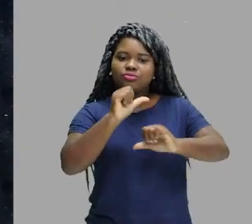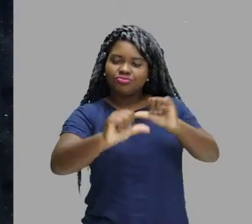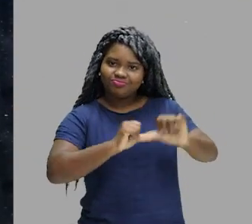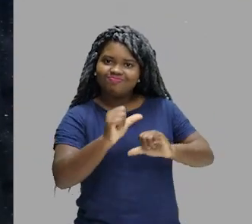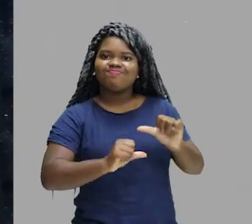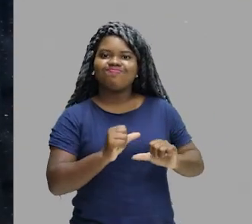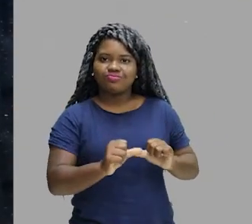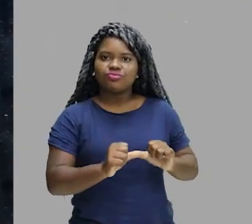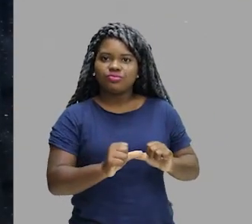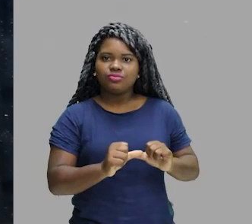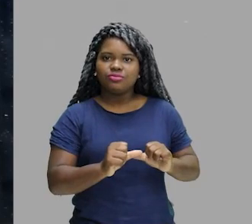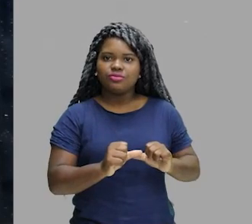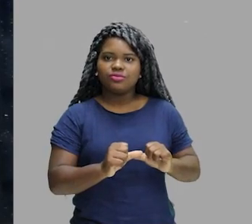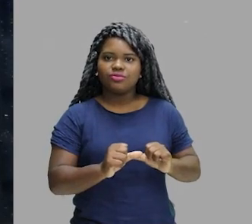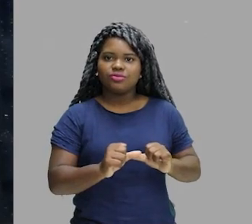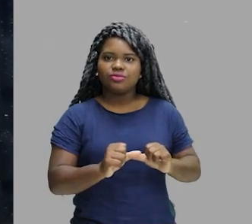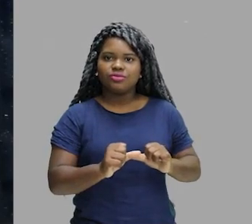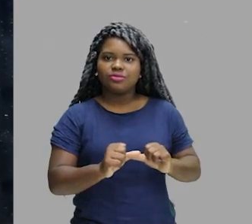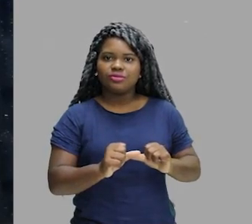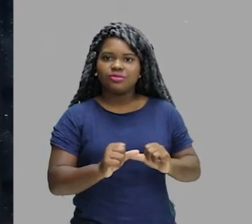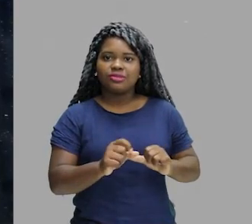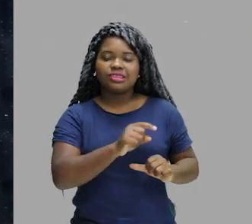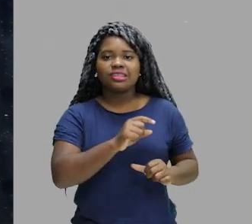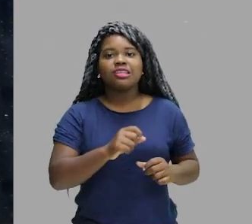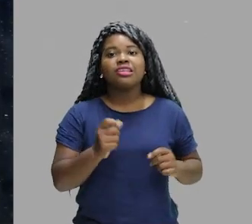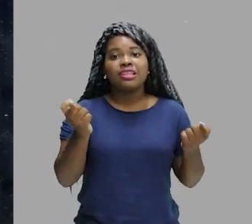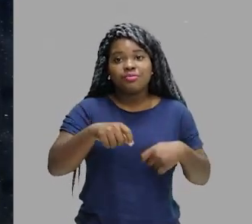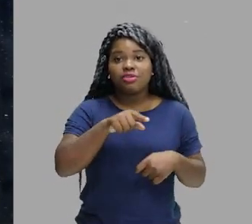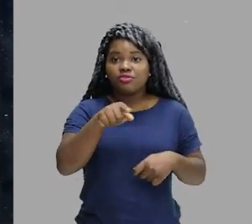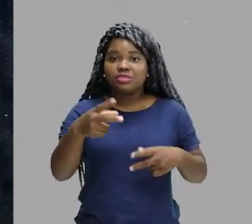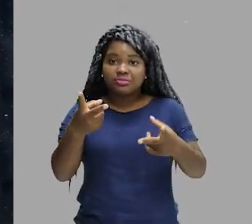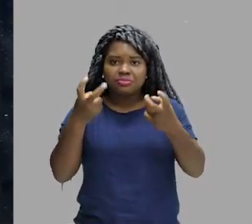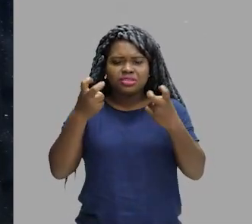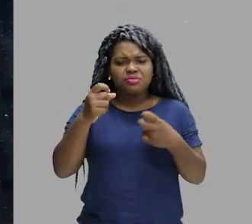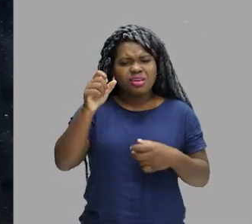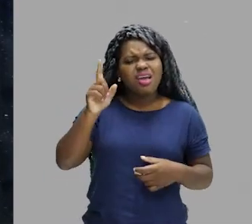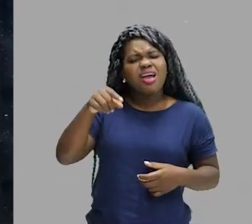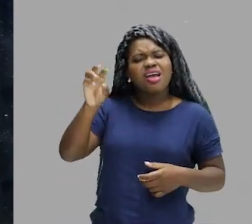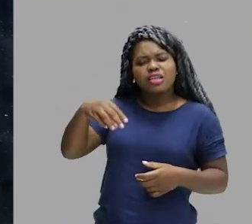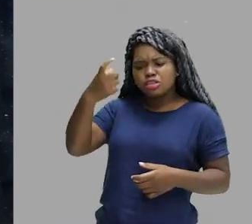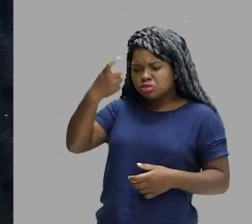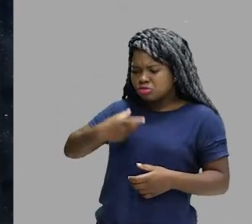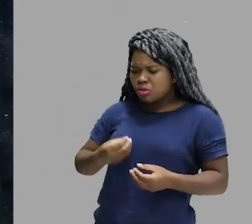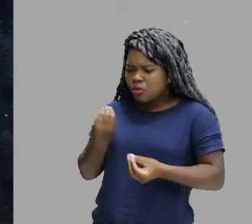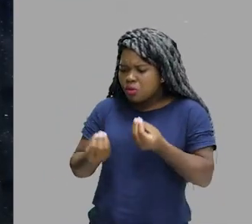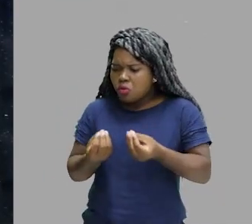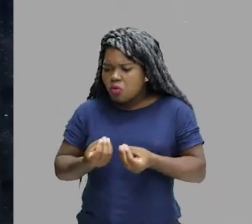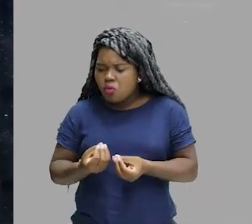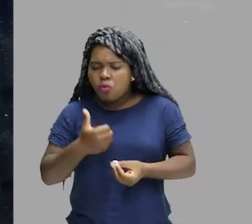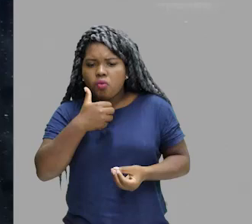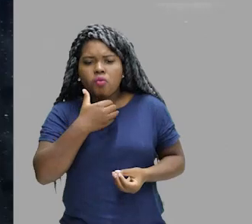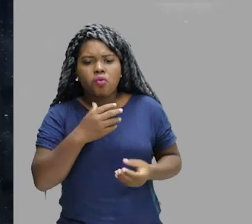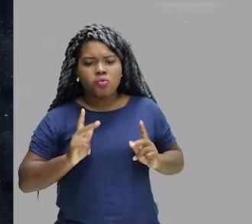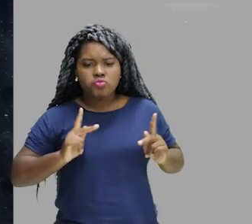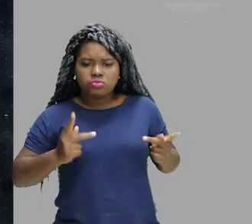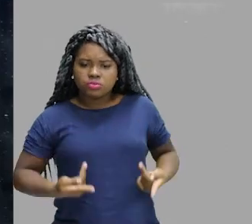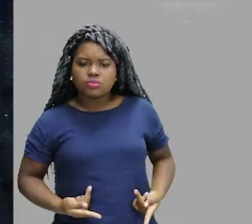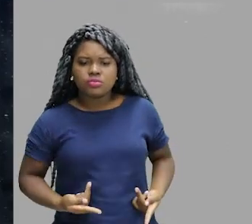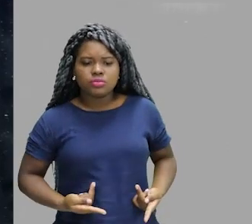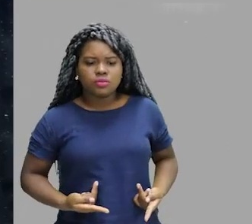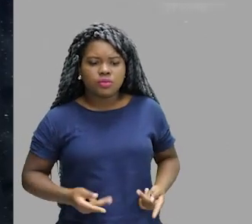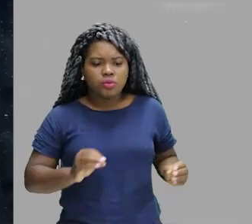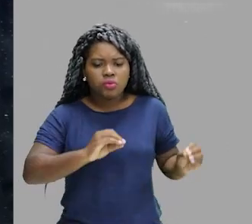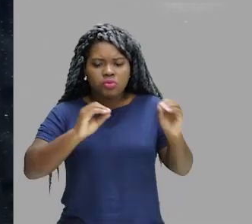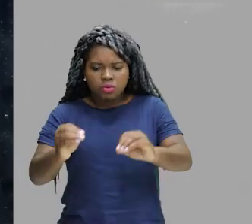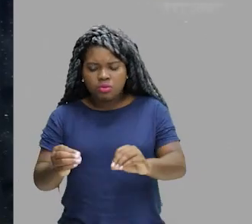do século XIX para o início do século XX. Quem sou eu como homem, como pessoa, e onde eu me encaixo, já que a